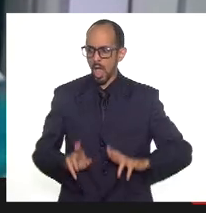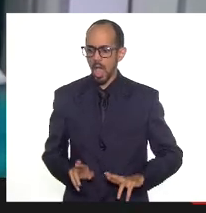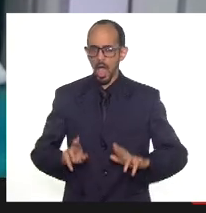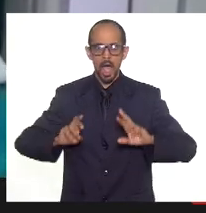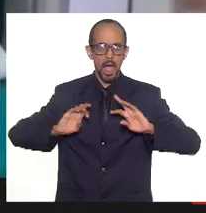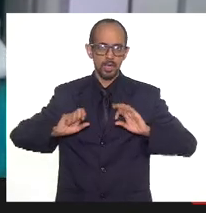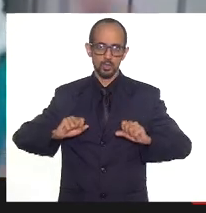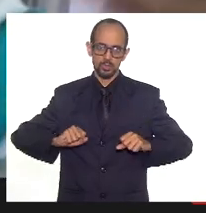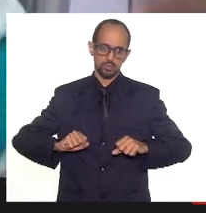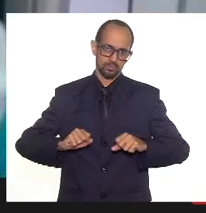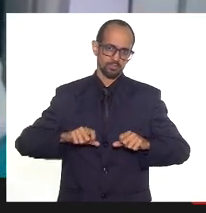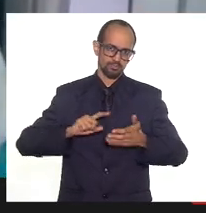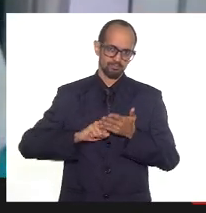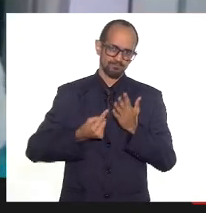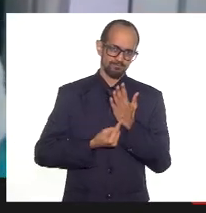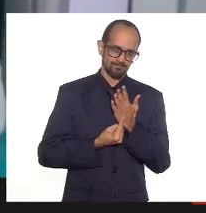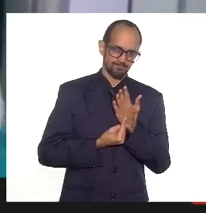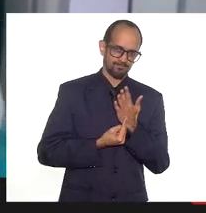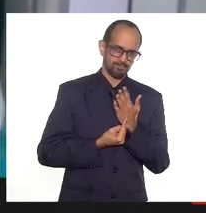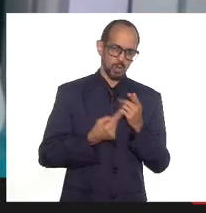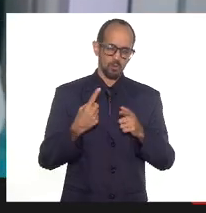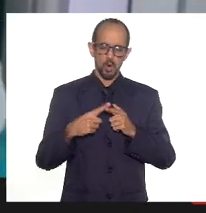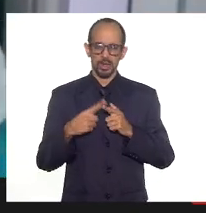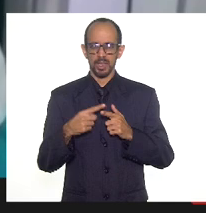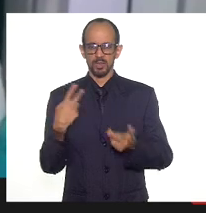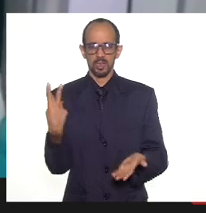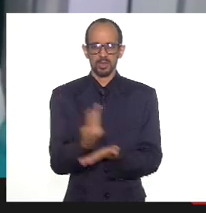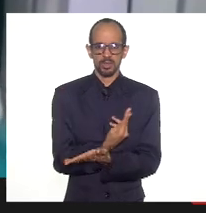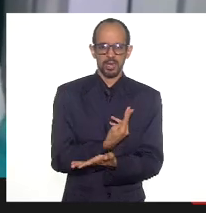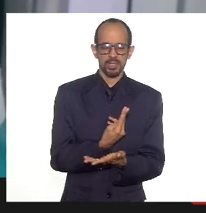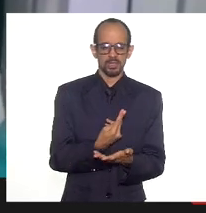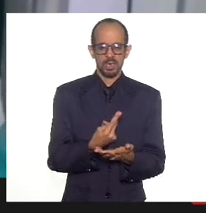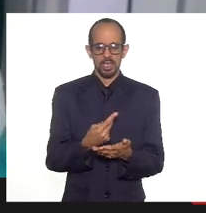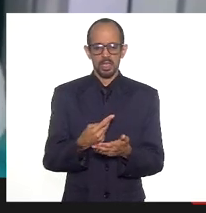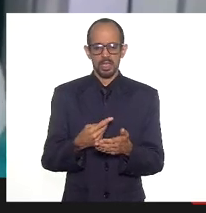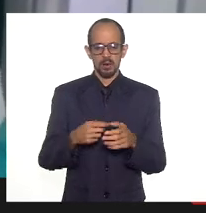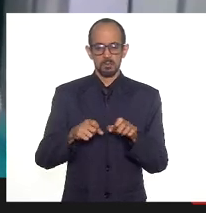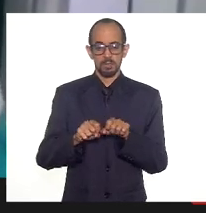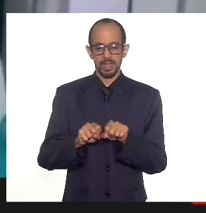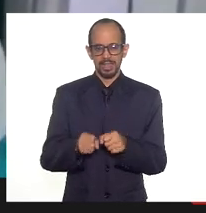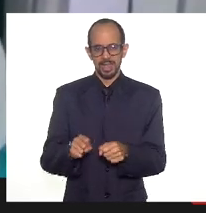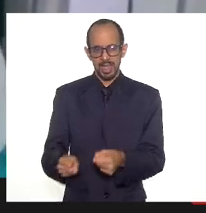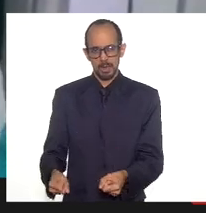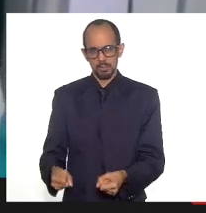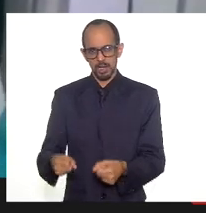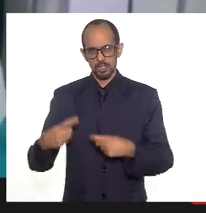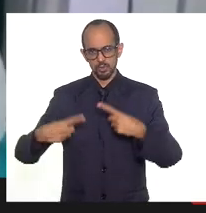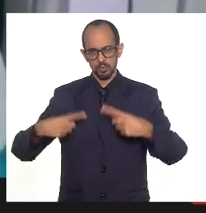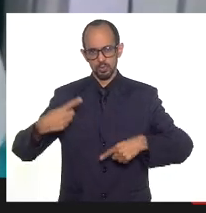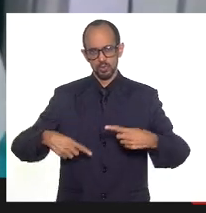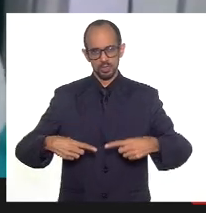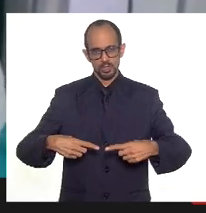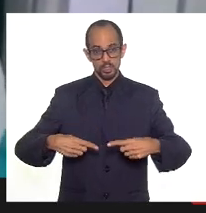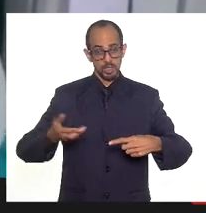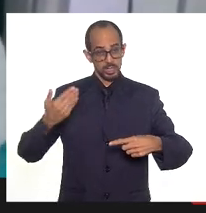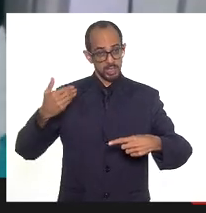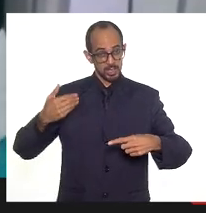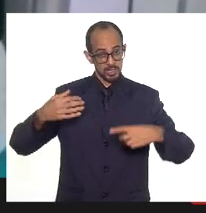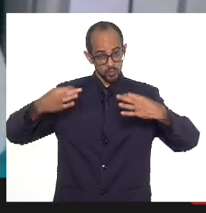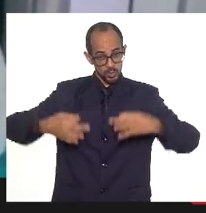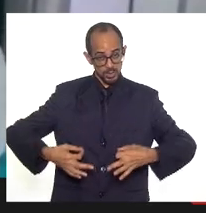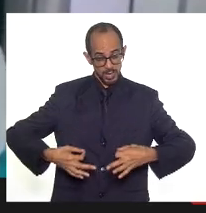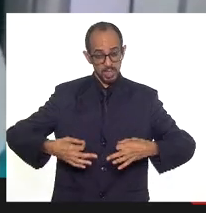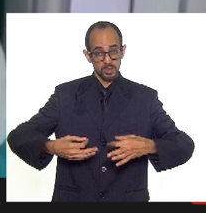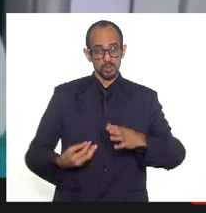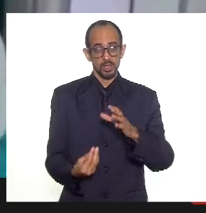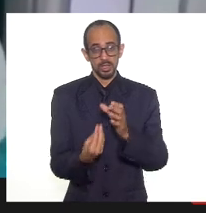últimos anos, o desmonte de uma política que deu certo, que gerou trabalho, gerou renda, gerou oportunidade,